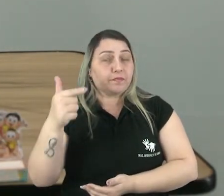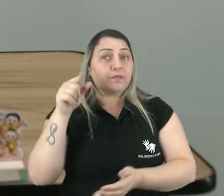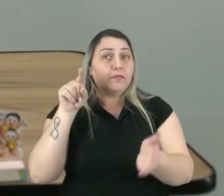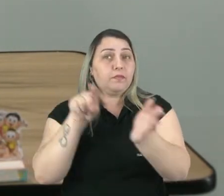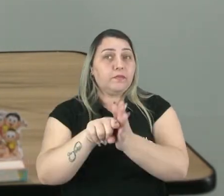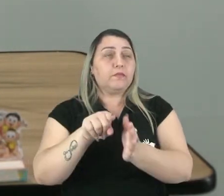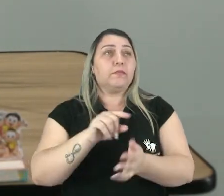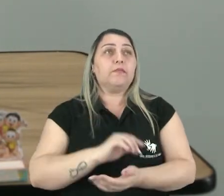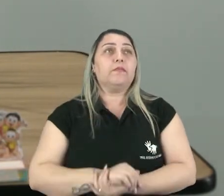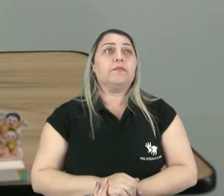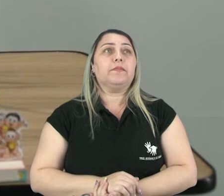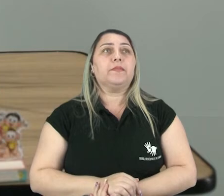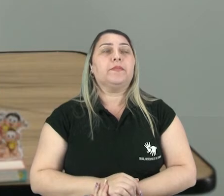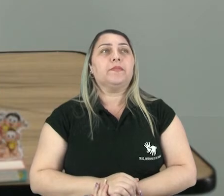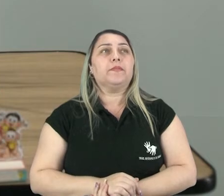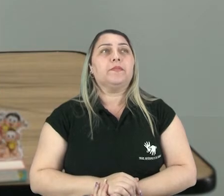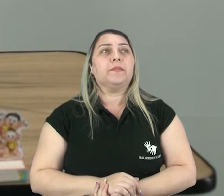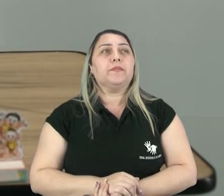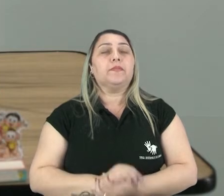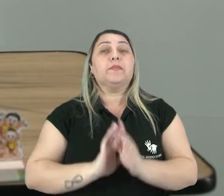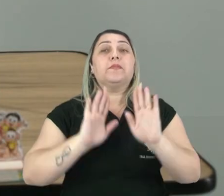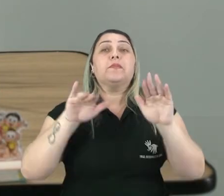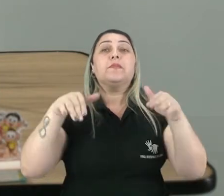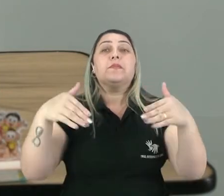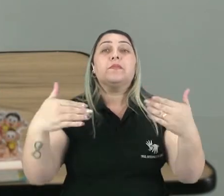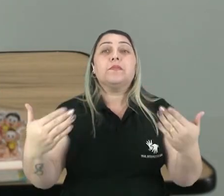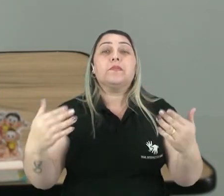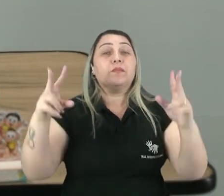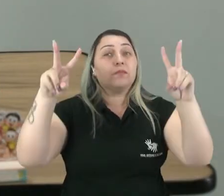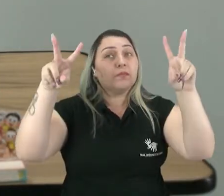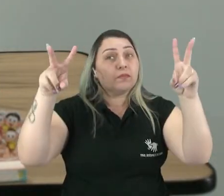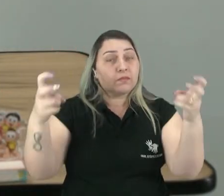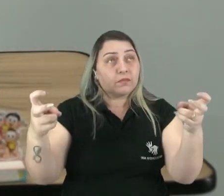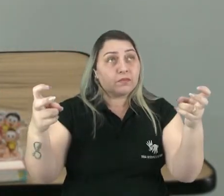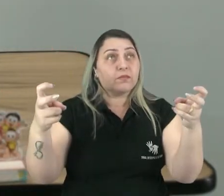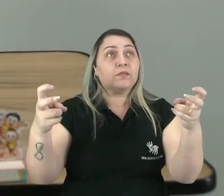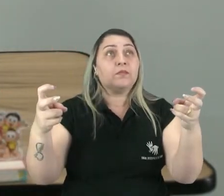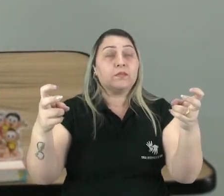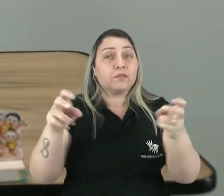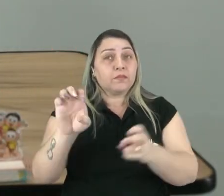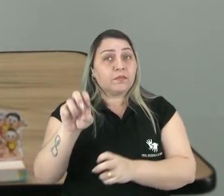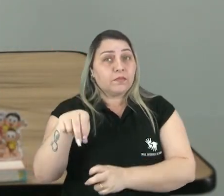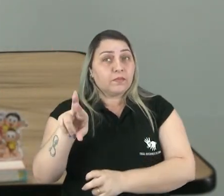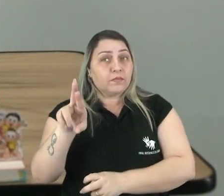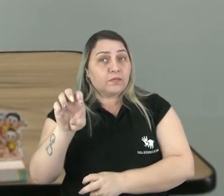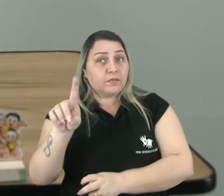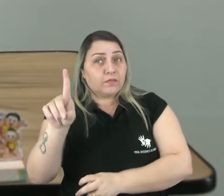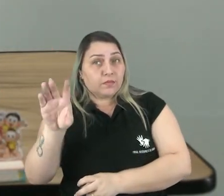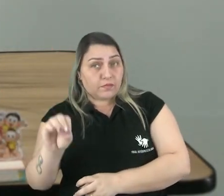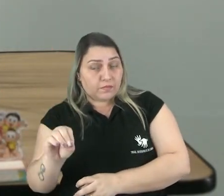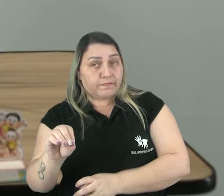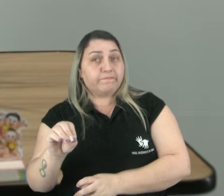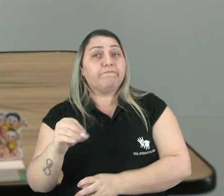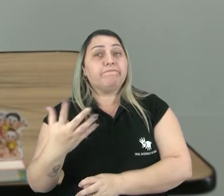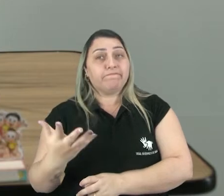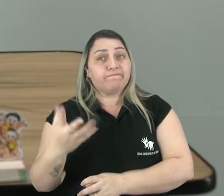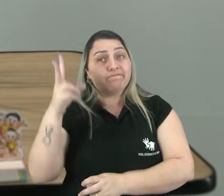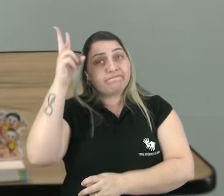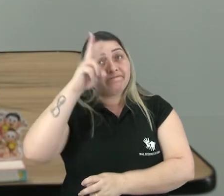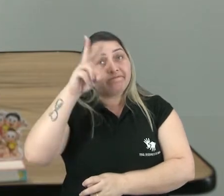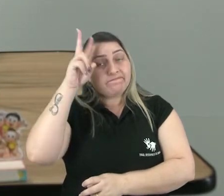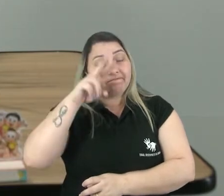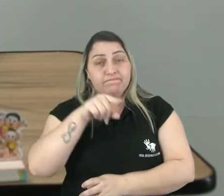questionamento. Qual o assunto do enredo da história? Qual é o assunto da história?